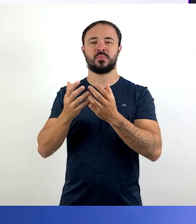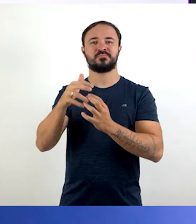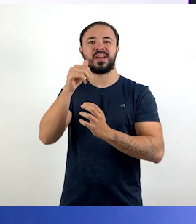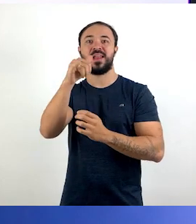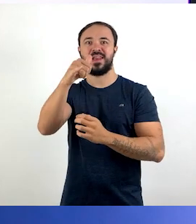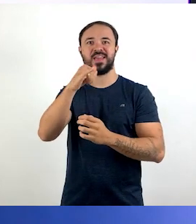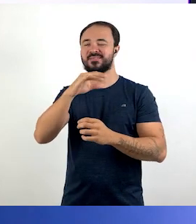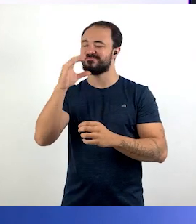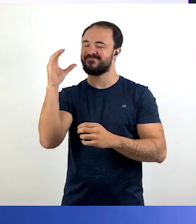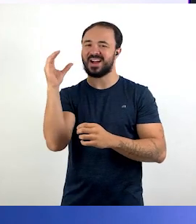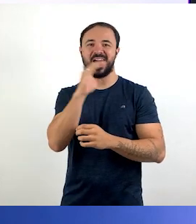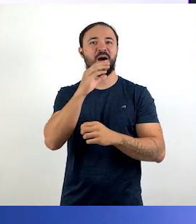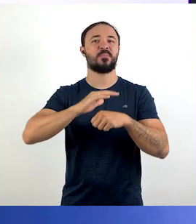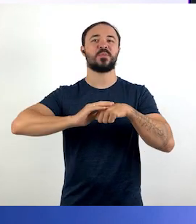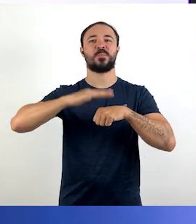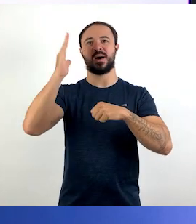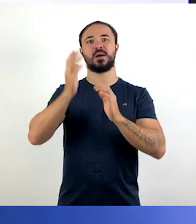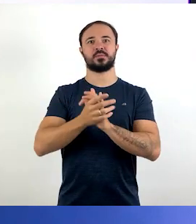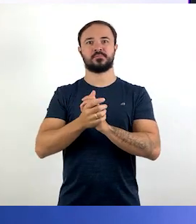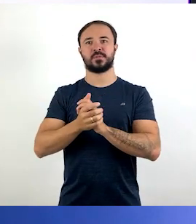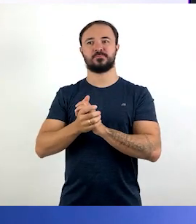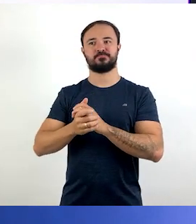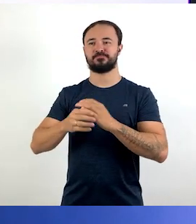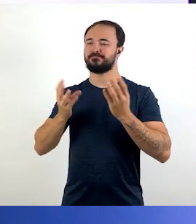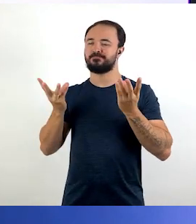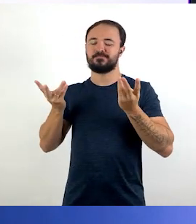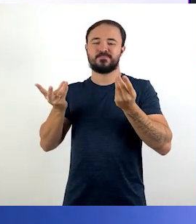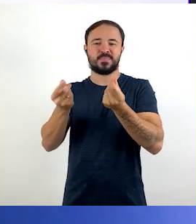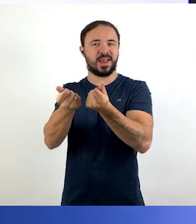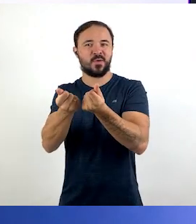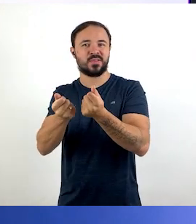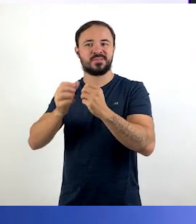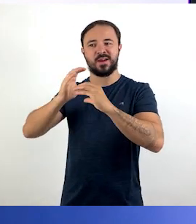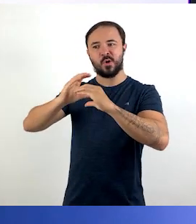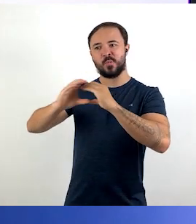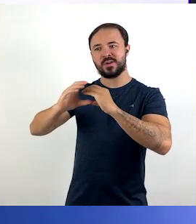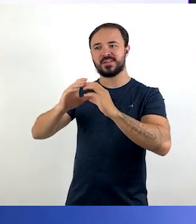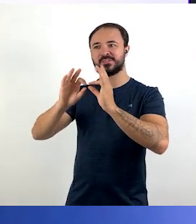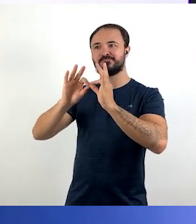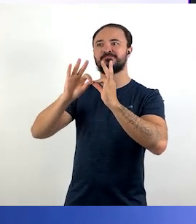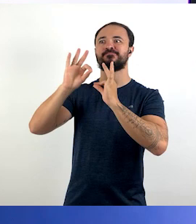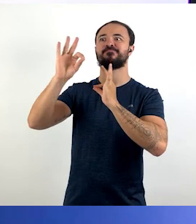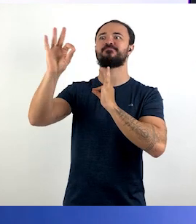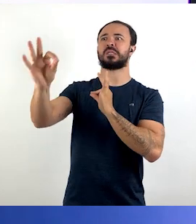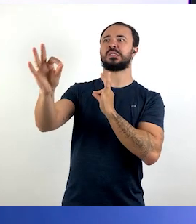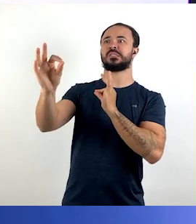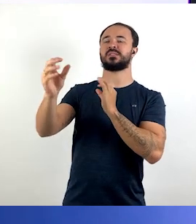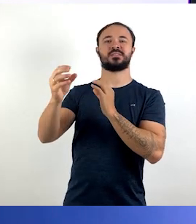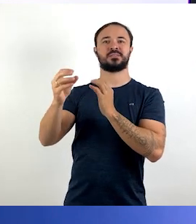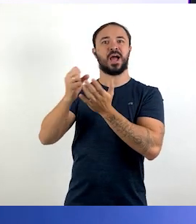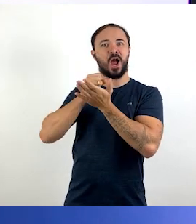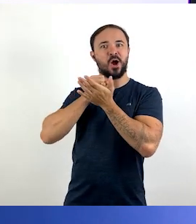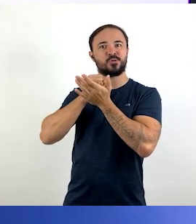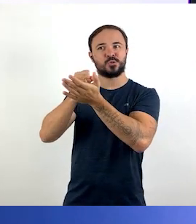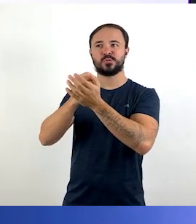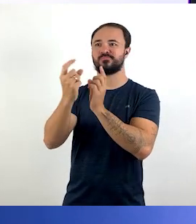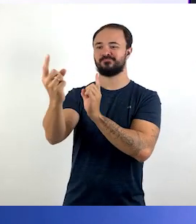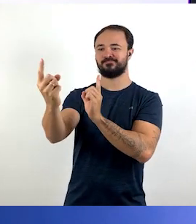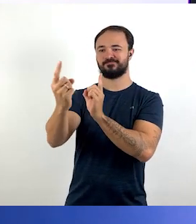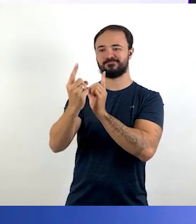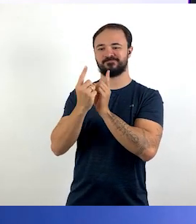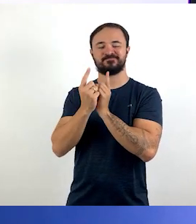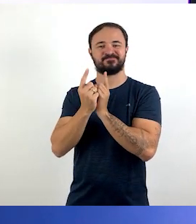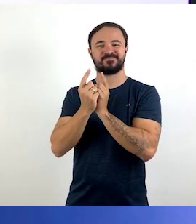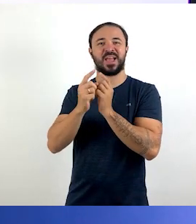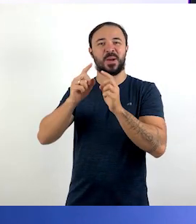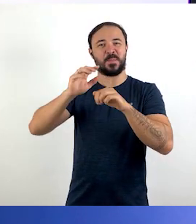Isso permitiu com que a comunicação pudesse ser mais eficiente, em menor tempo, e as distâncias entre as pessoas foi